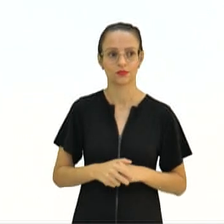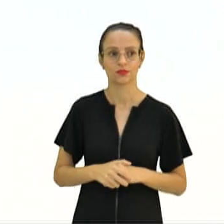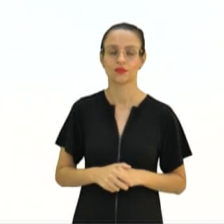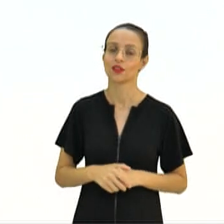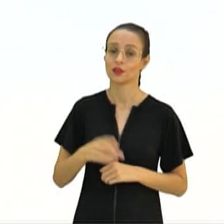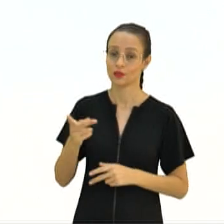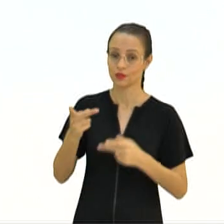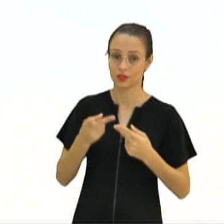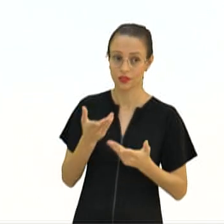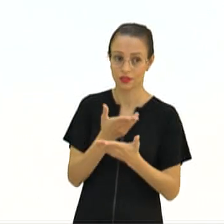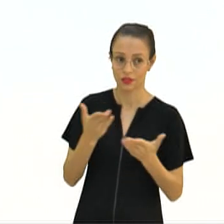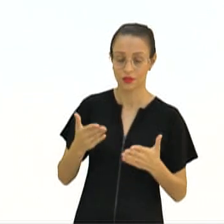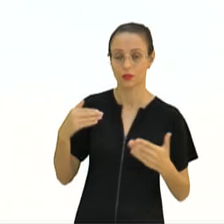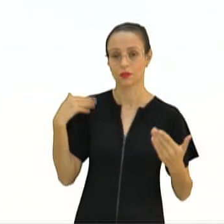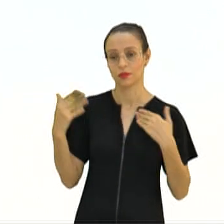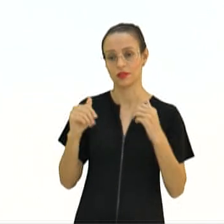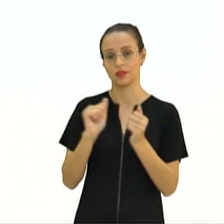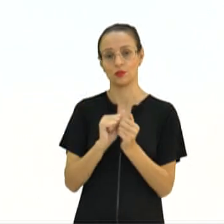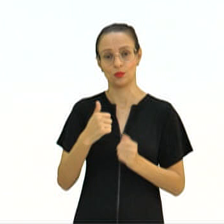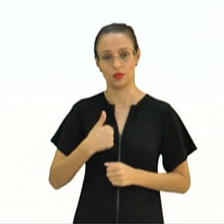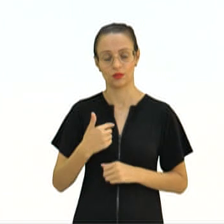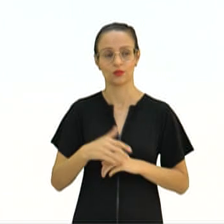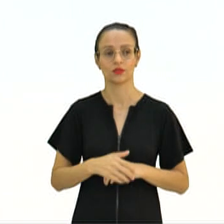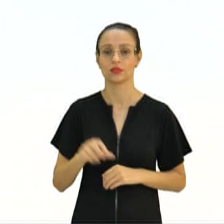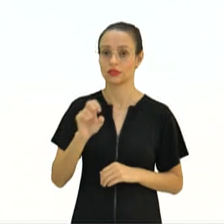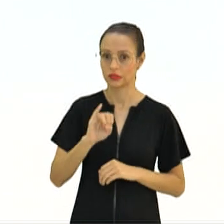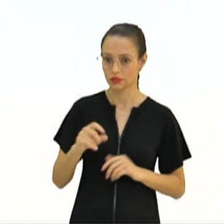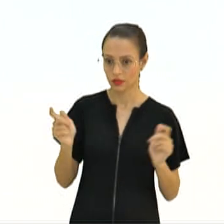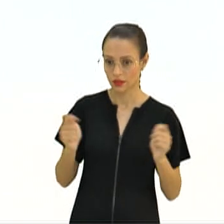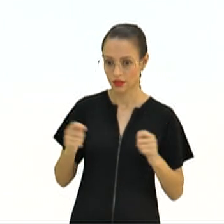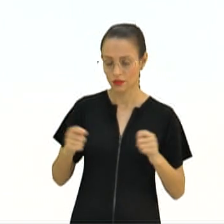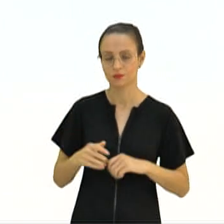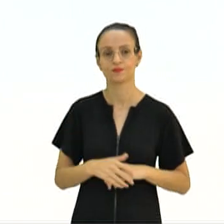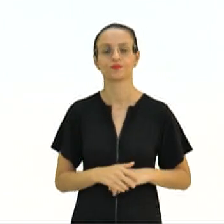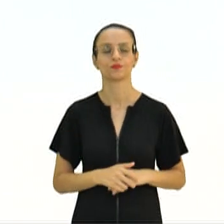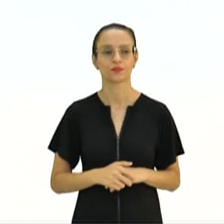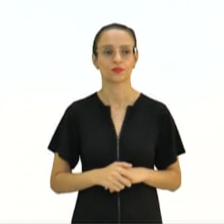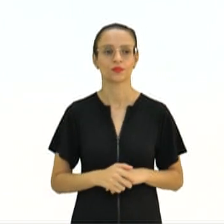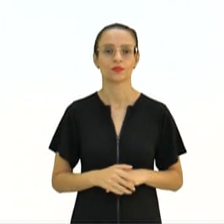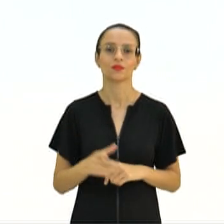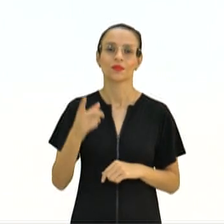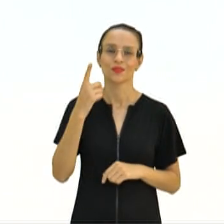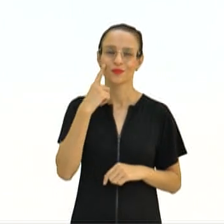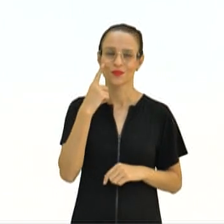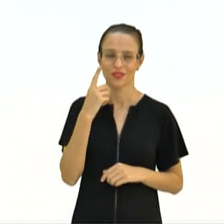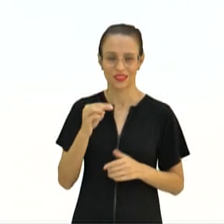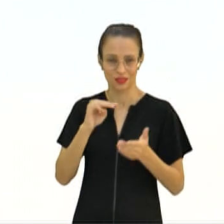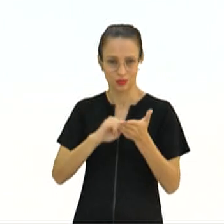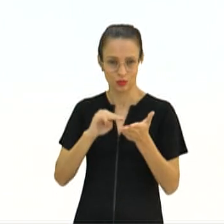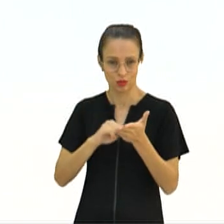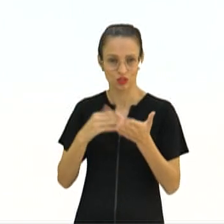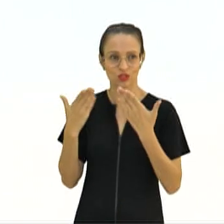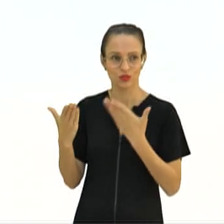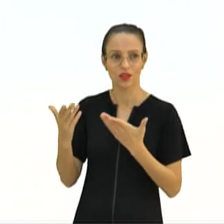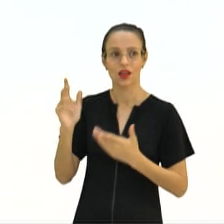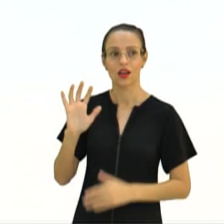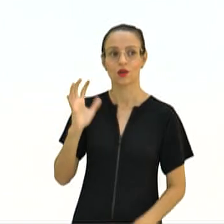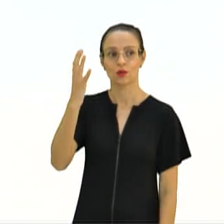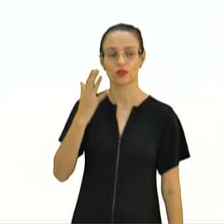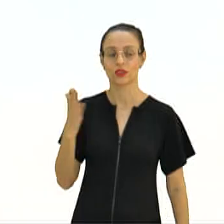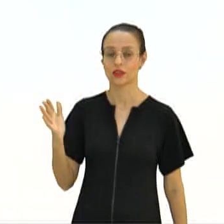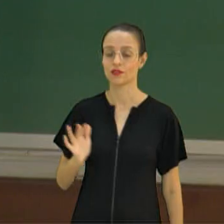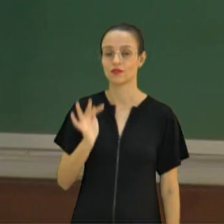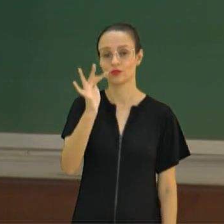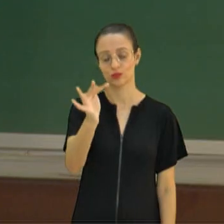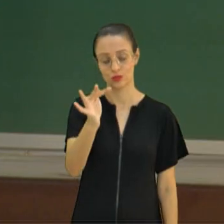Convidar-te-ia para passear comigo, se pudesse. Então, só temos esse motivo de ocorrer uma mesóclise no